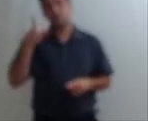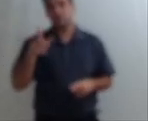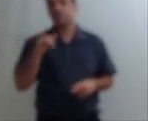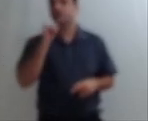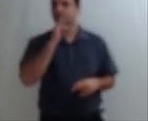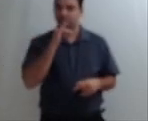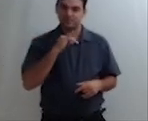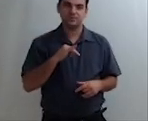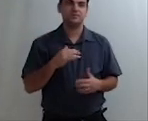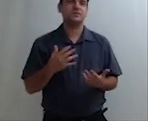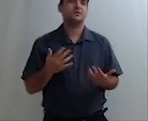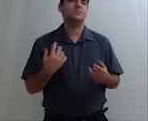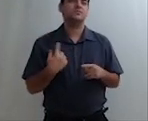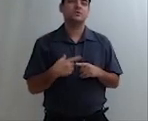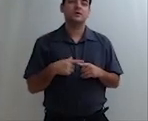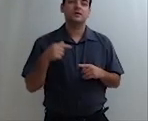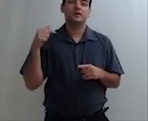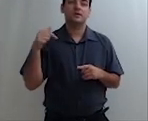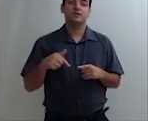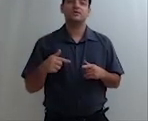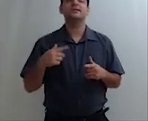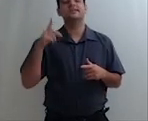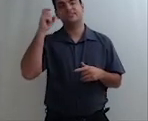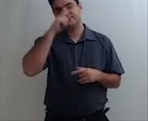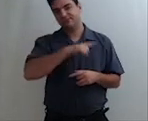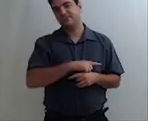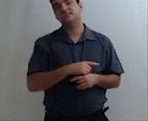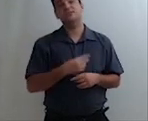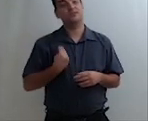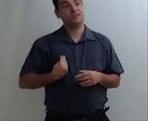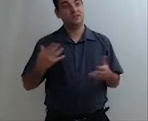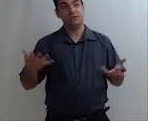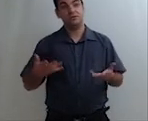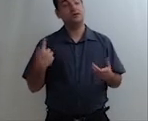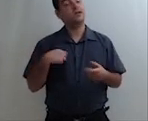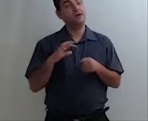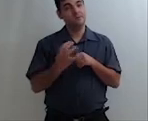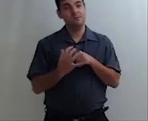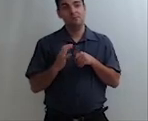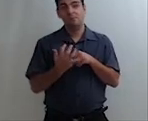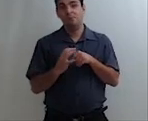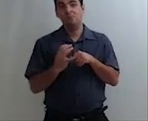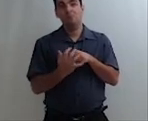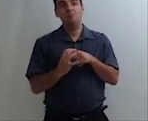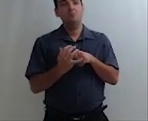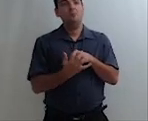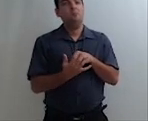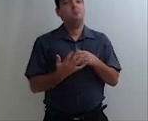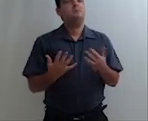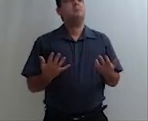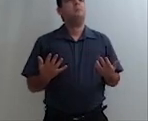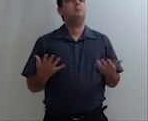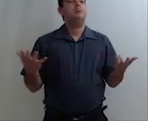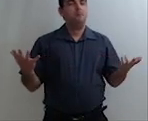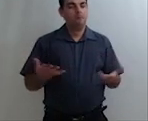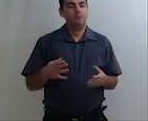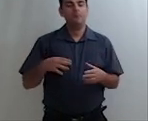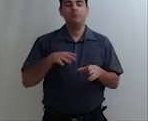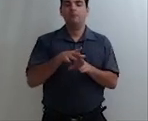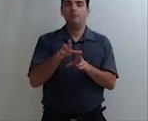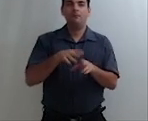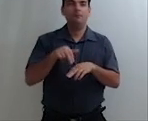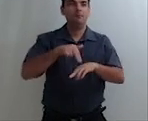situação eh especial eh decorrente da pandemia em que o próprio Conselho Nacional de Justiça na